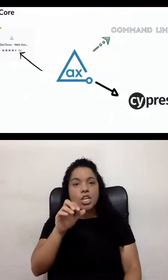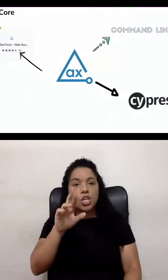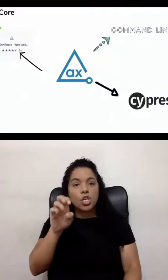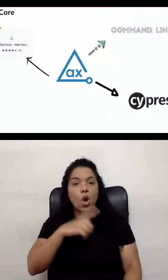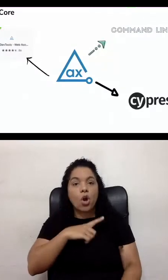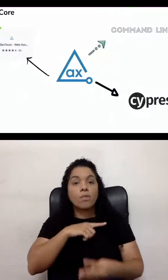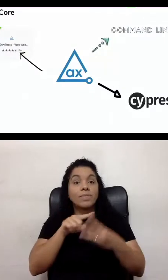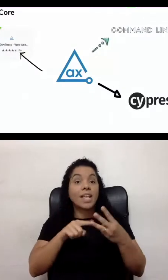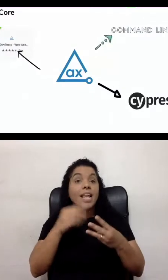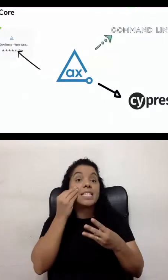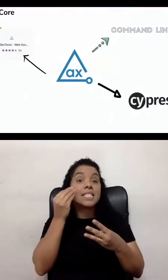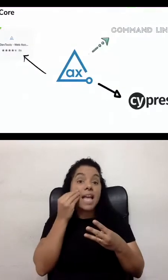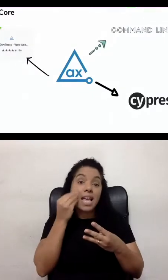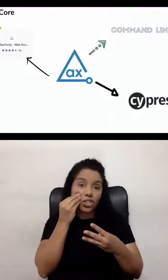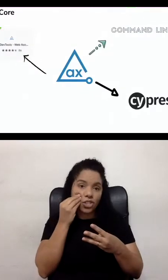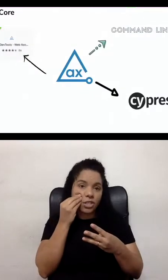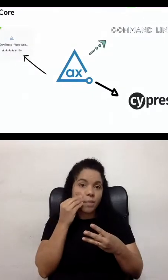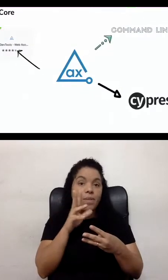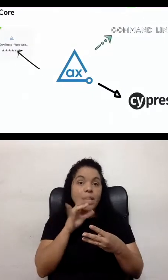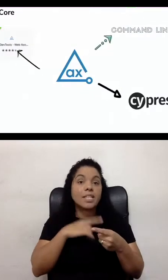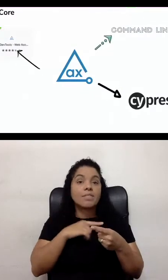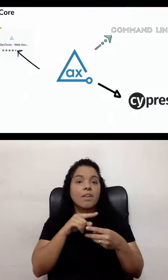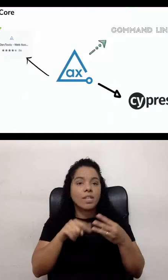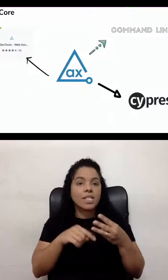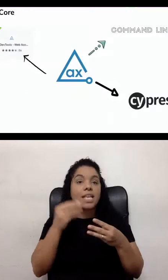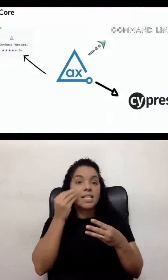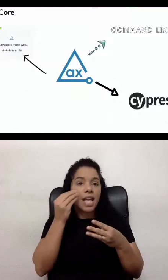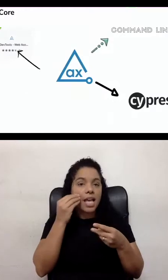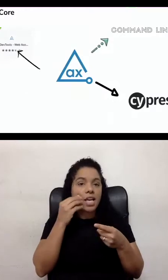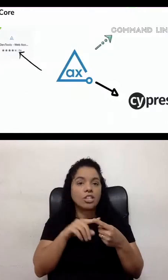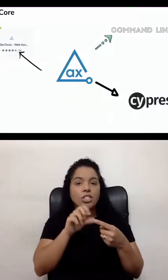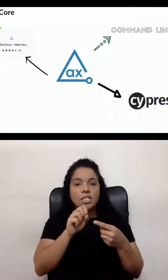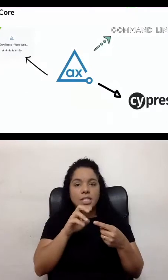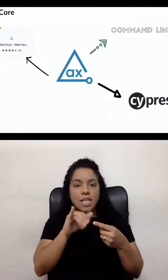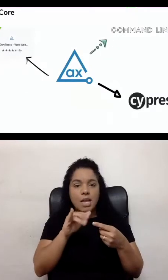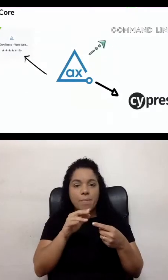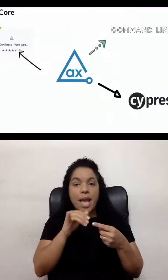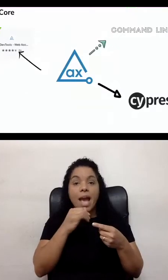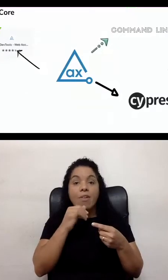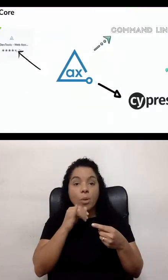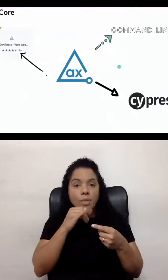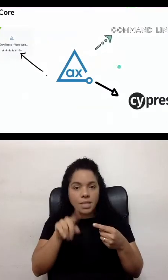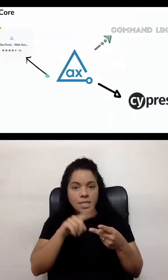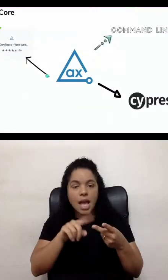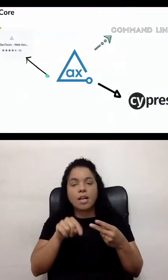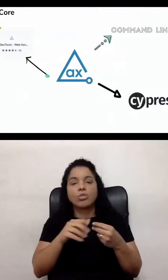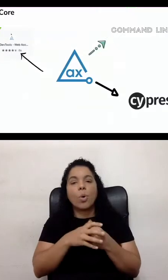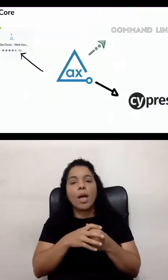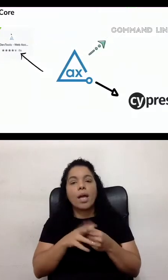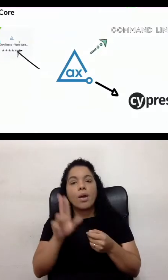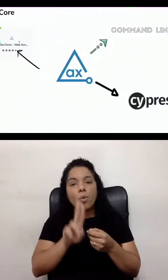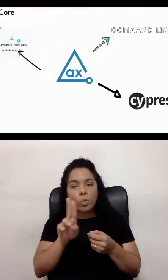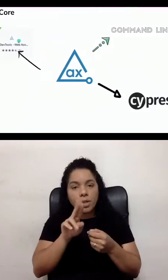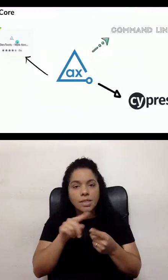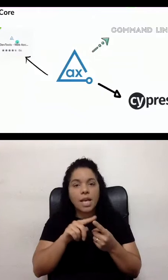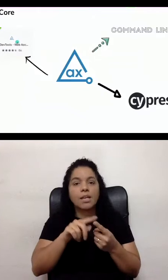3 testes aqui, tá? A gente vai fazer o teste semi-automatizado usando